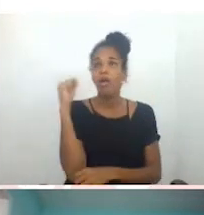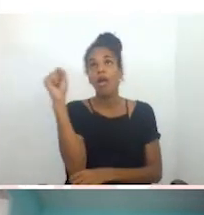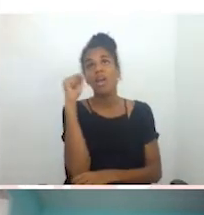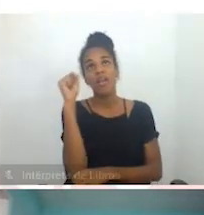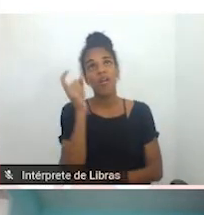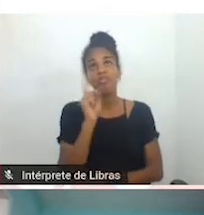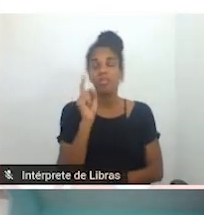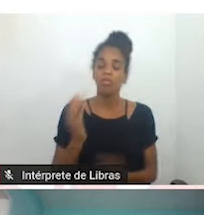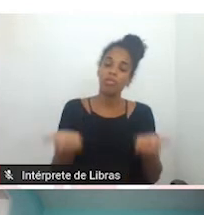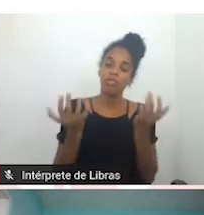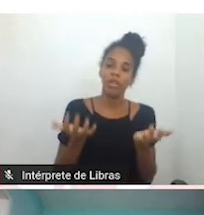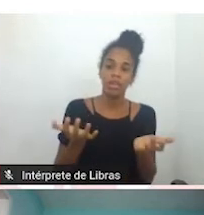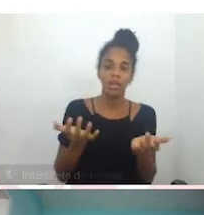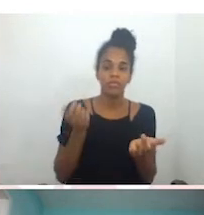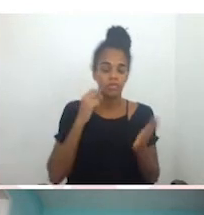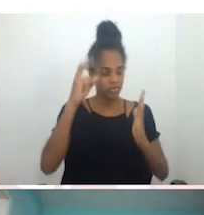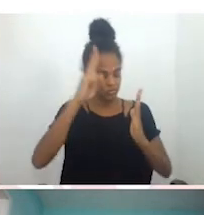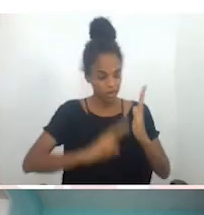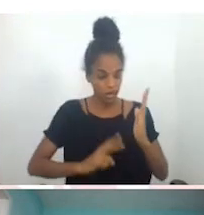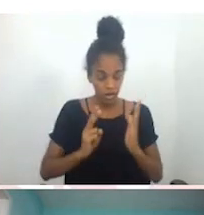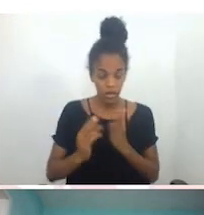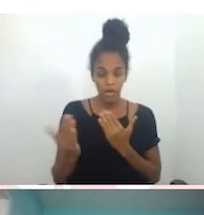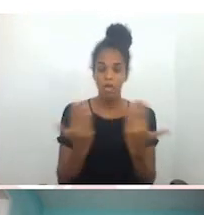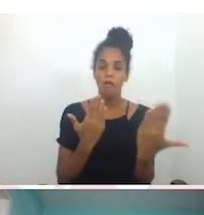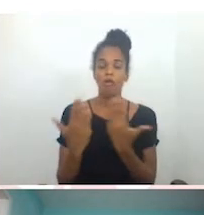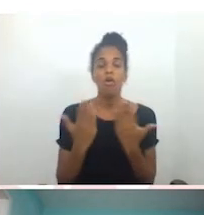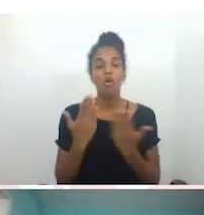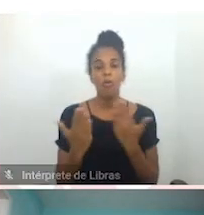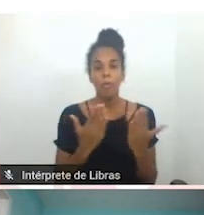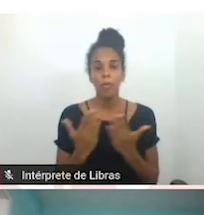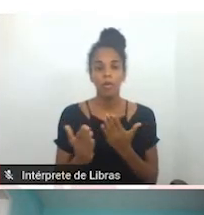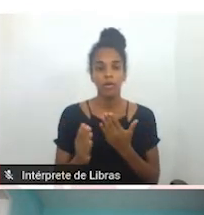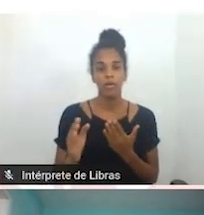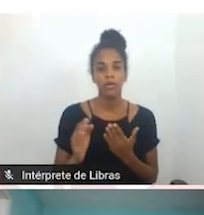risco de evoluir com Sarag. Pode passar.